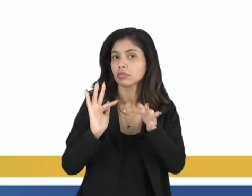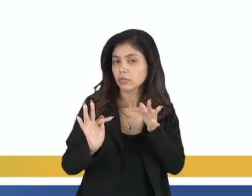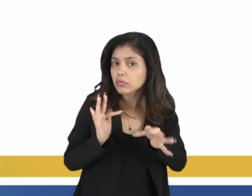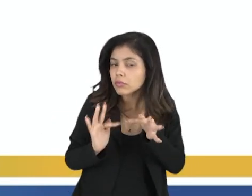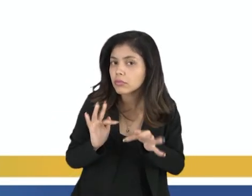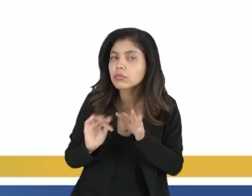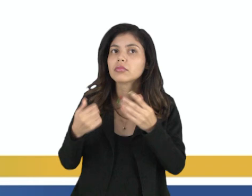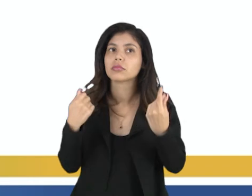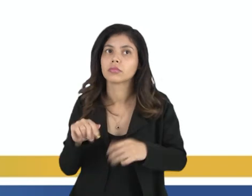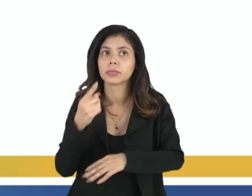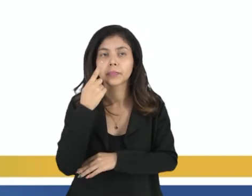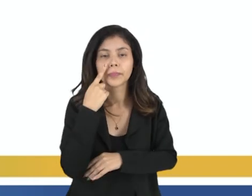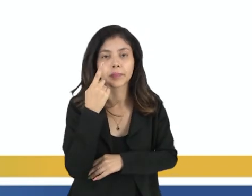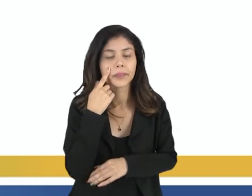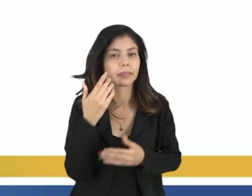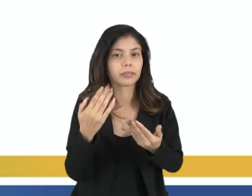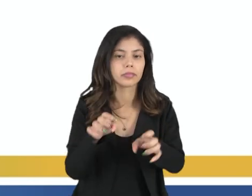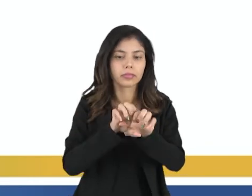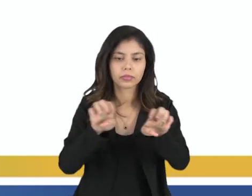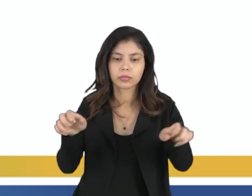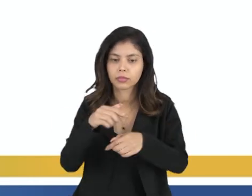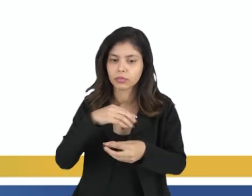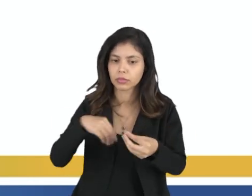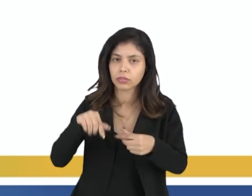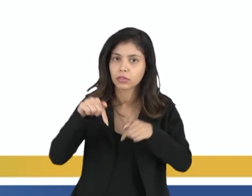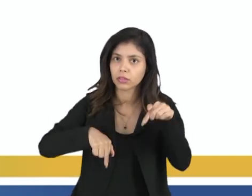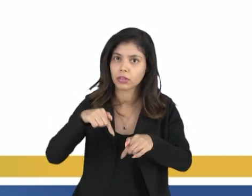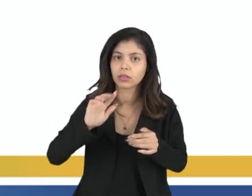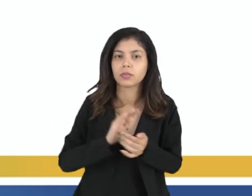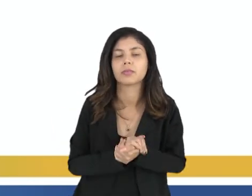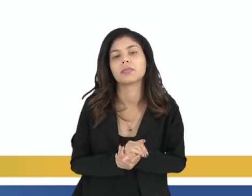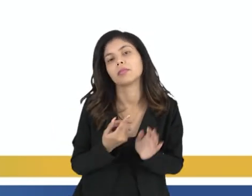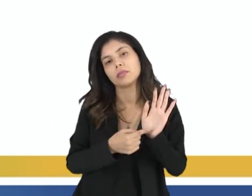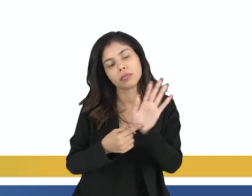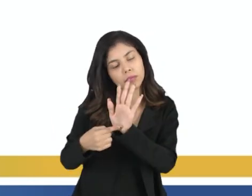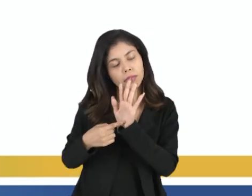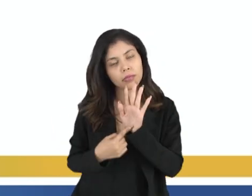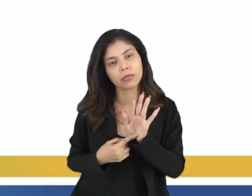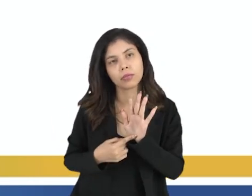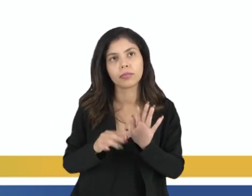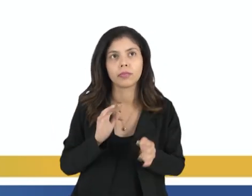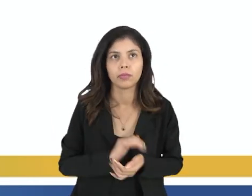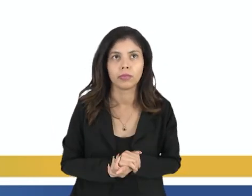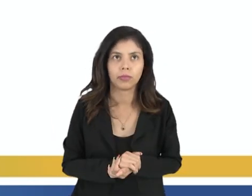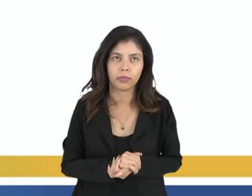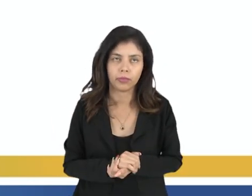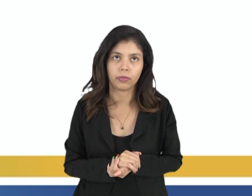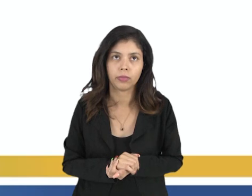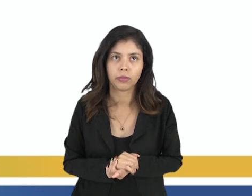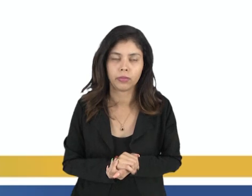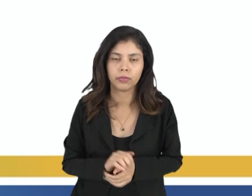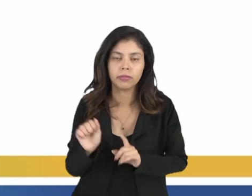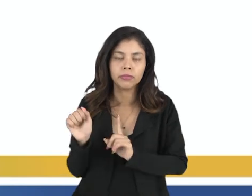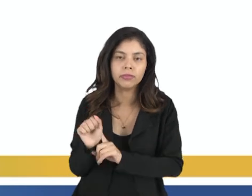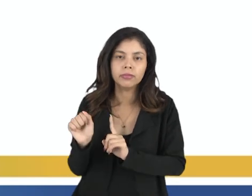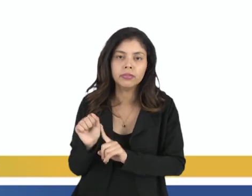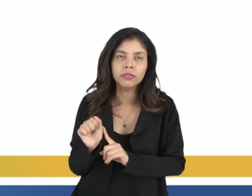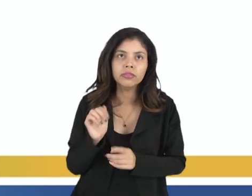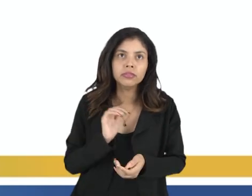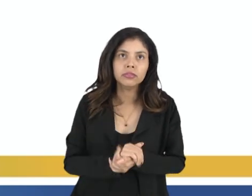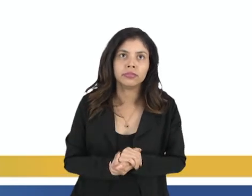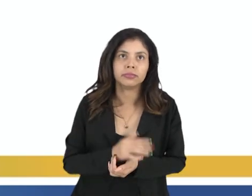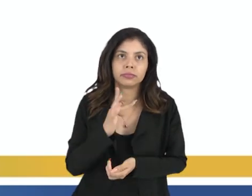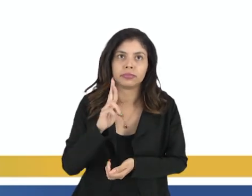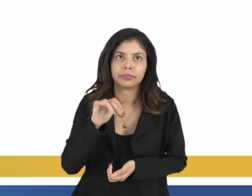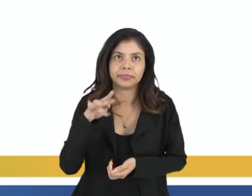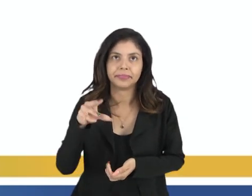né? Então, nós temos aqui a equação química que representa a fotossíntese. Então, letra A. A